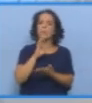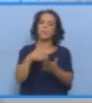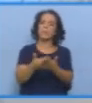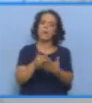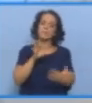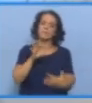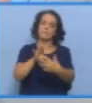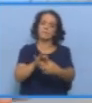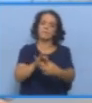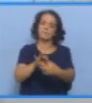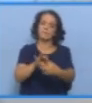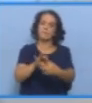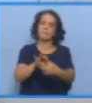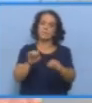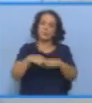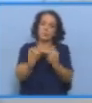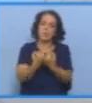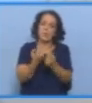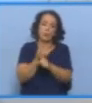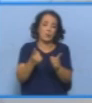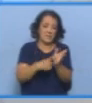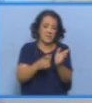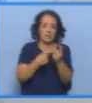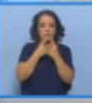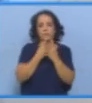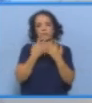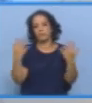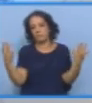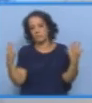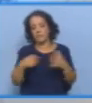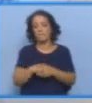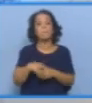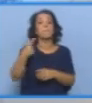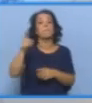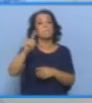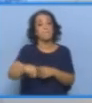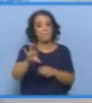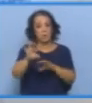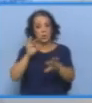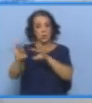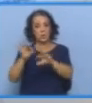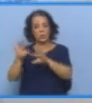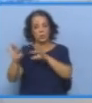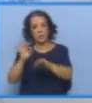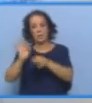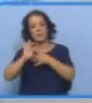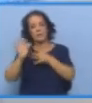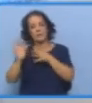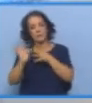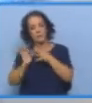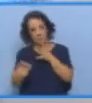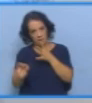naquela população que realmente nas cidades são múltiplas. Literalmente começamos também a selecionar e a ter critérios e